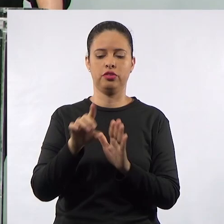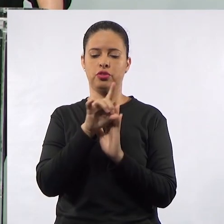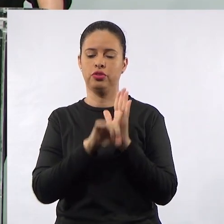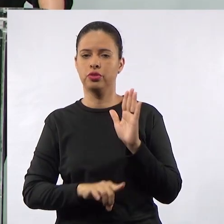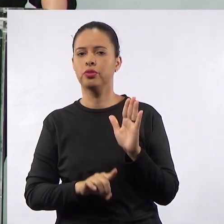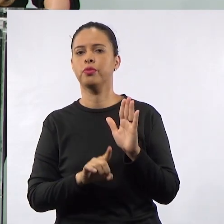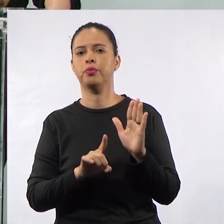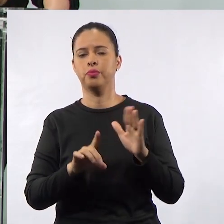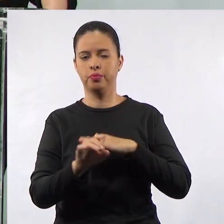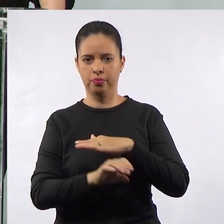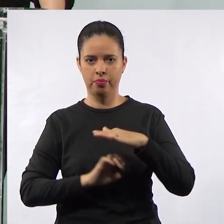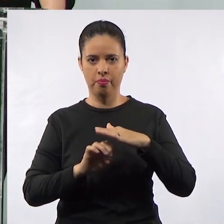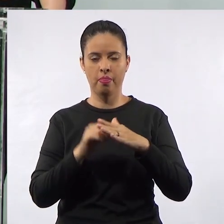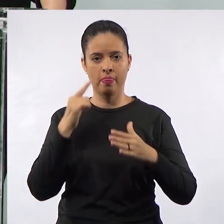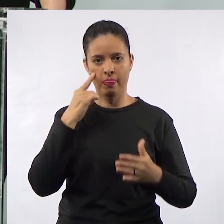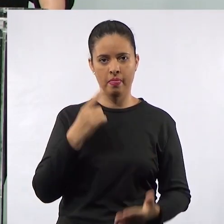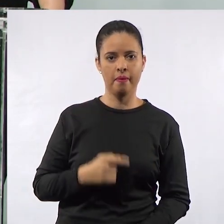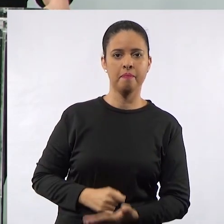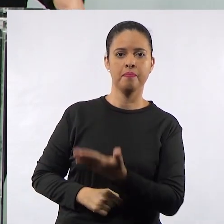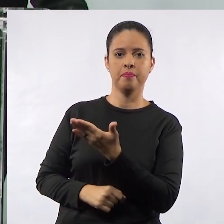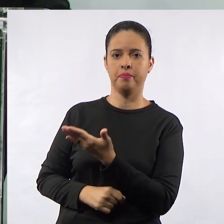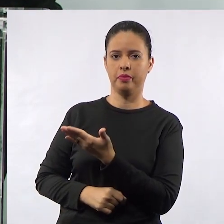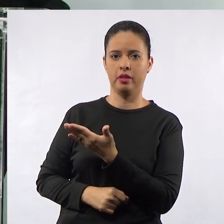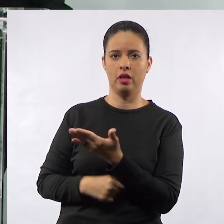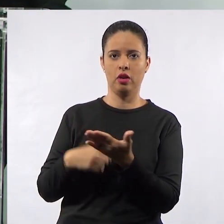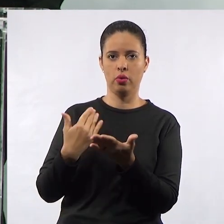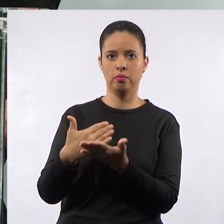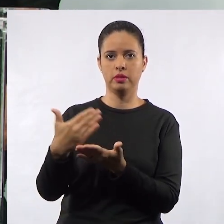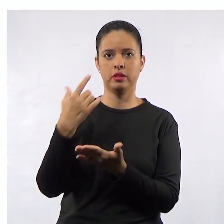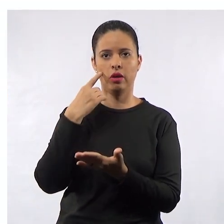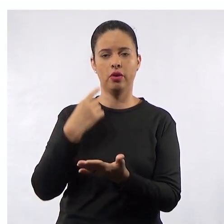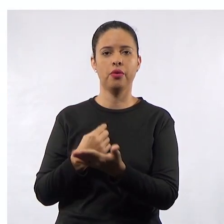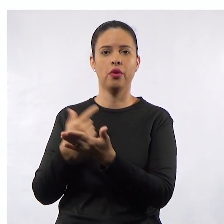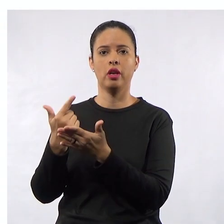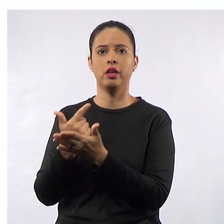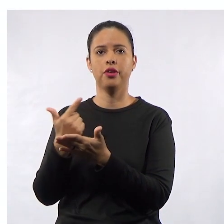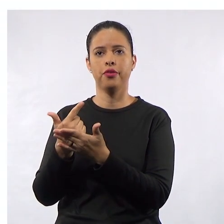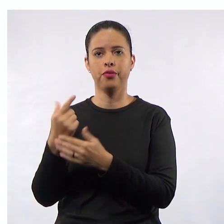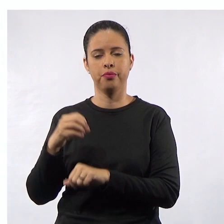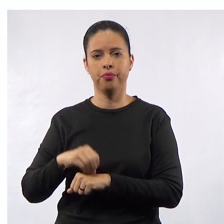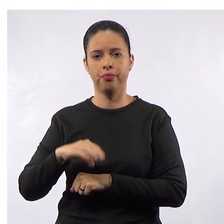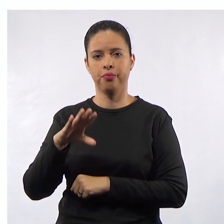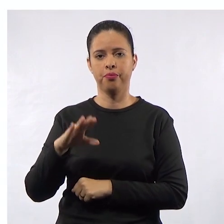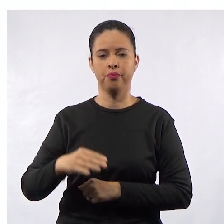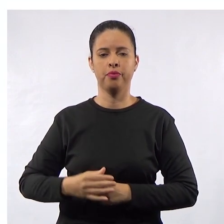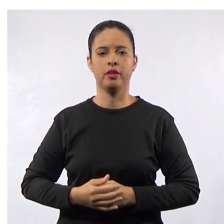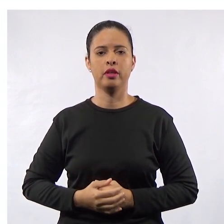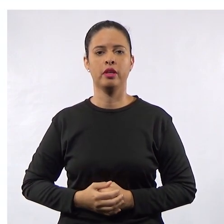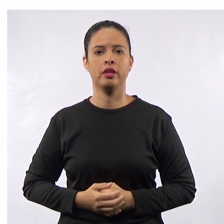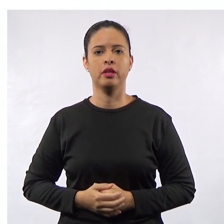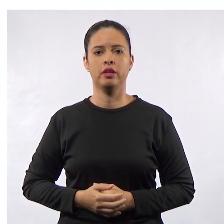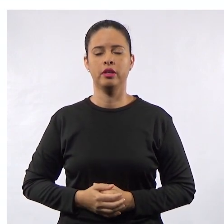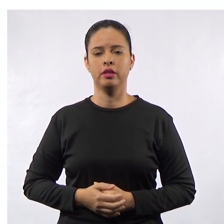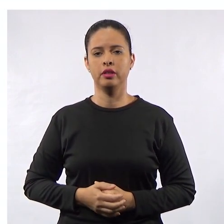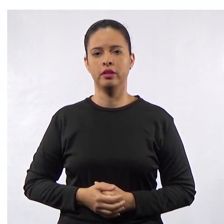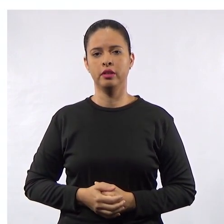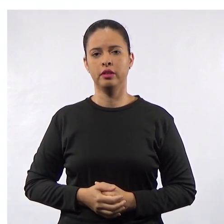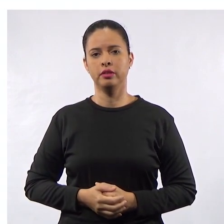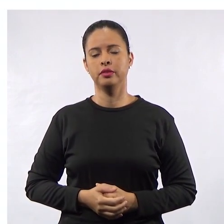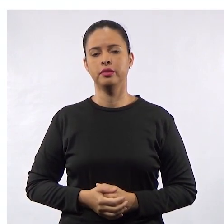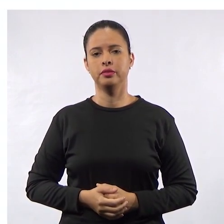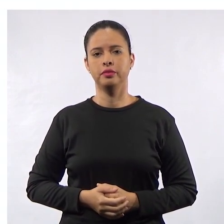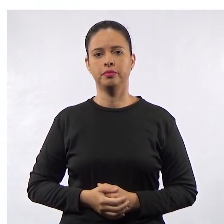e por isso que eu vou te chamar aqui para tela para a gente começar aqui vendo a bibliografia recomendada dentro desta temática tá